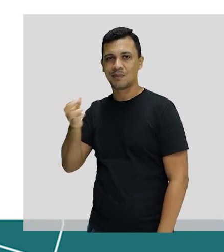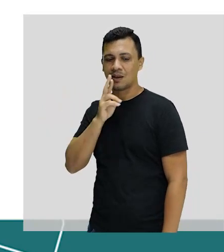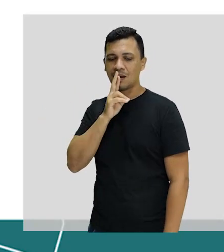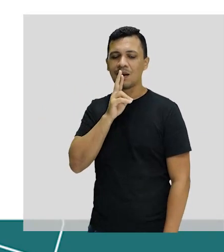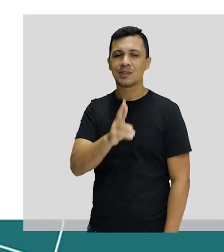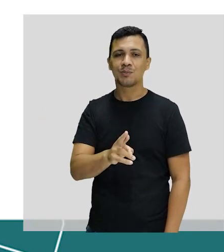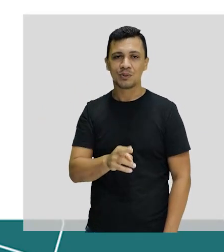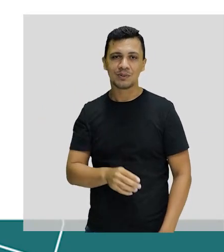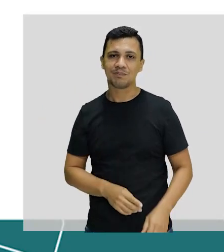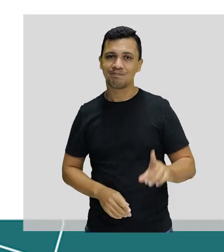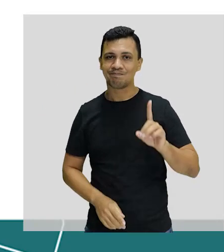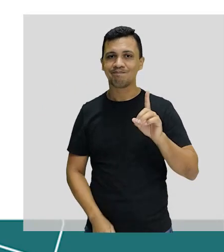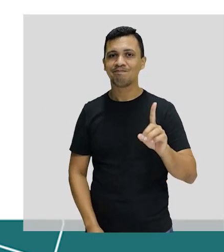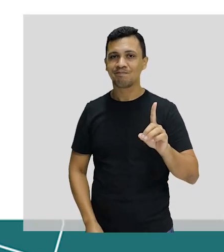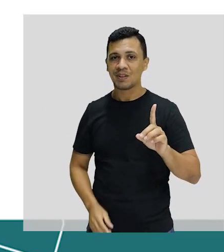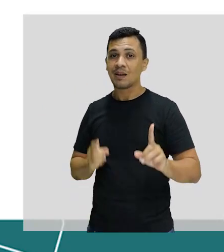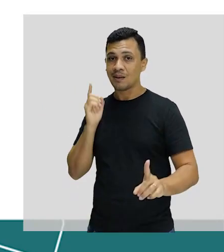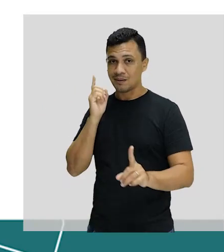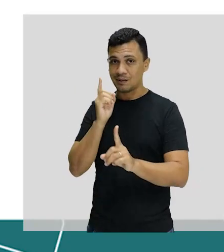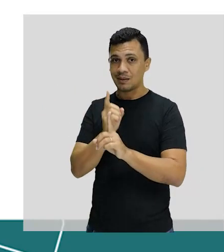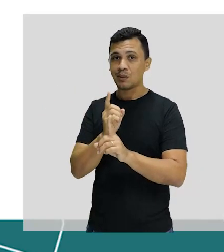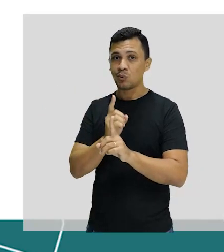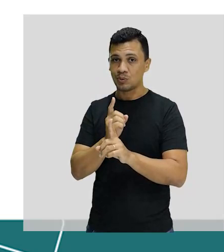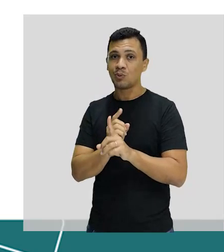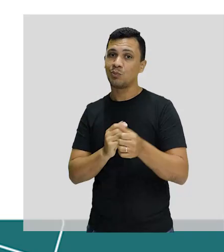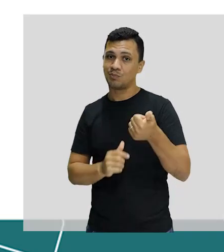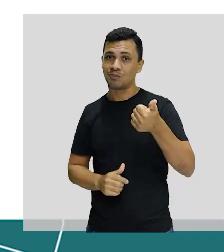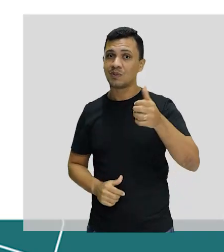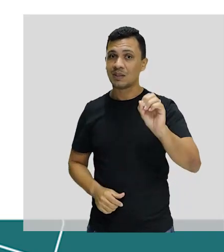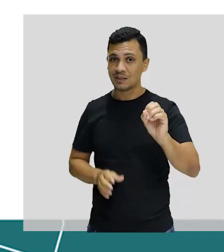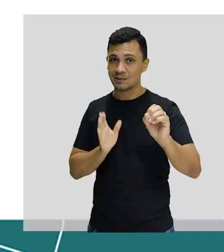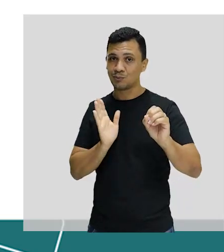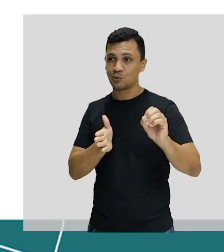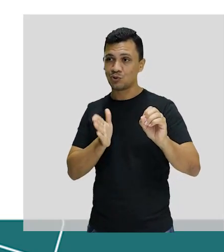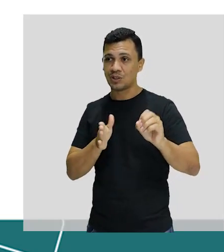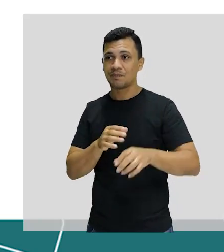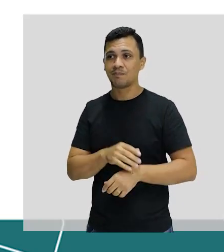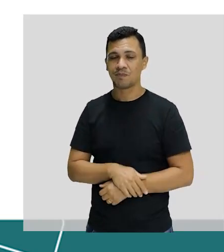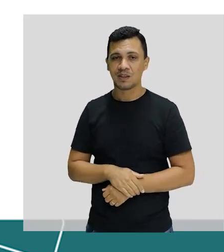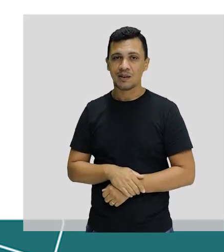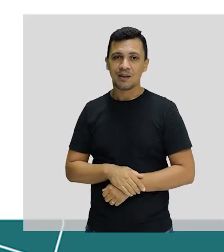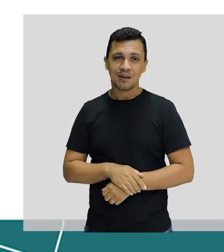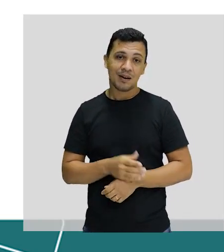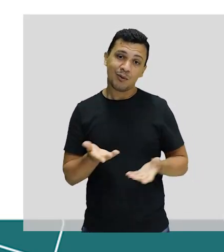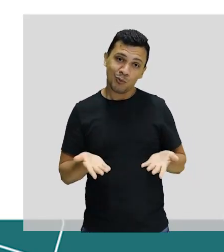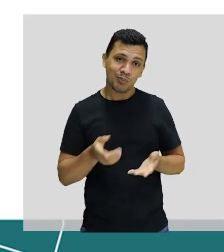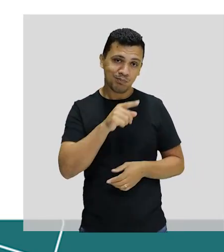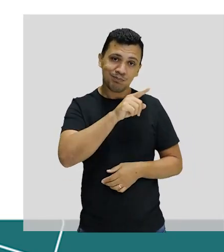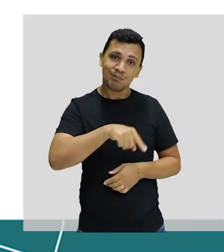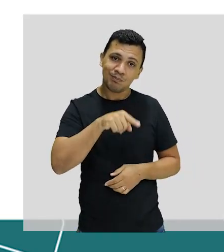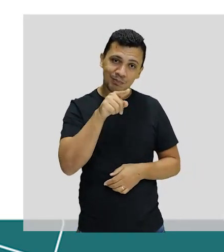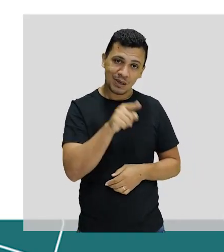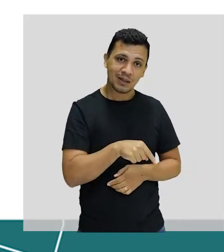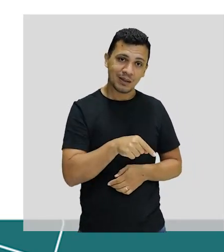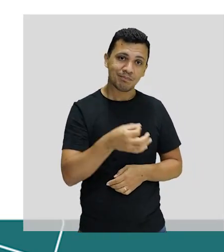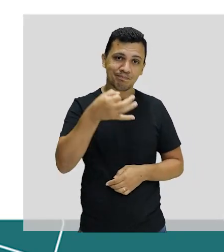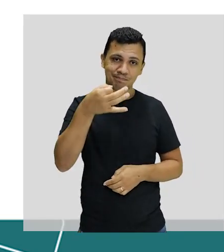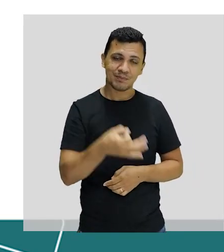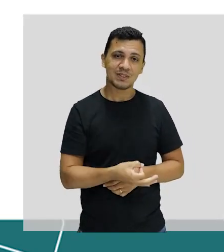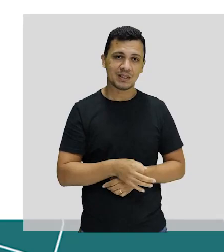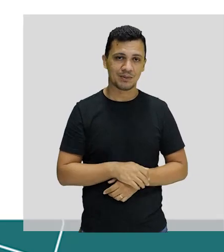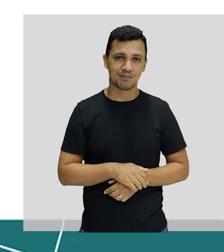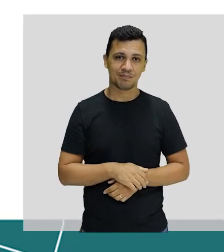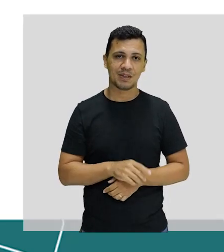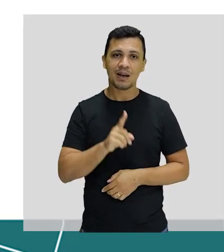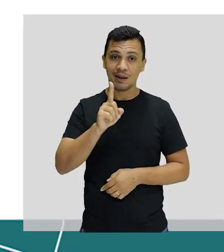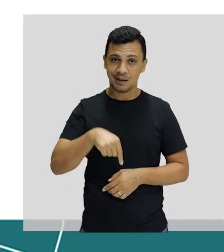39.366. Pronto, décimo termo informado. Agora, apenas vamos lá no gabarito e indicar a resposta